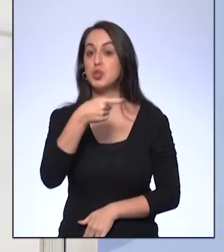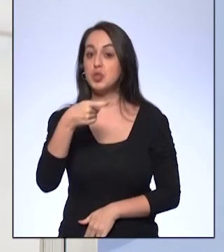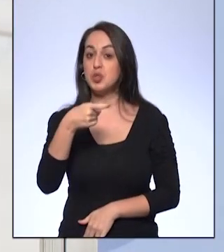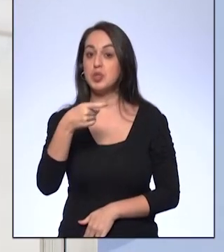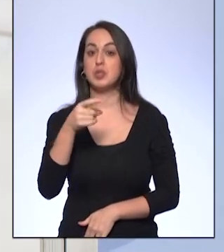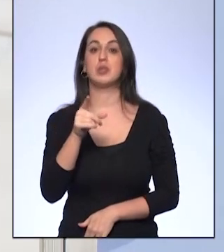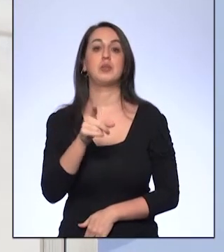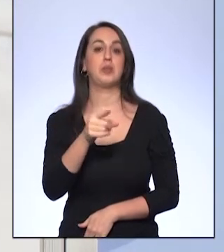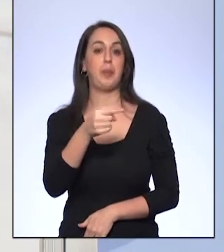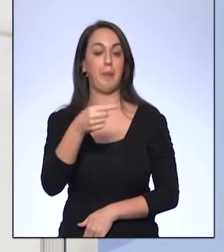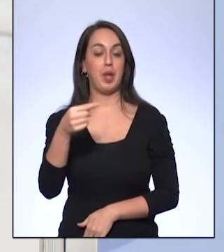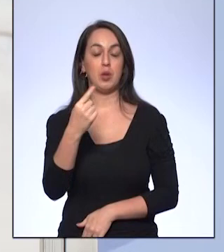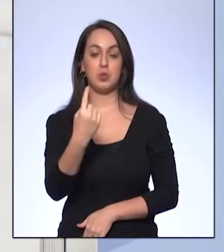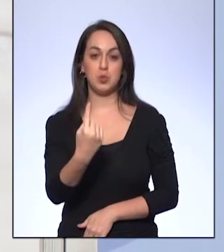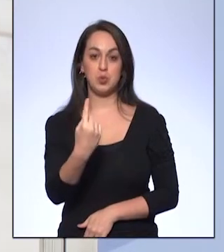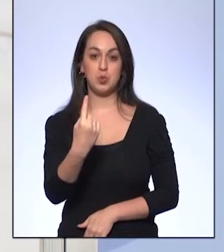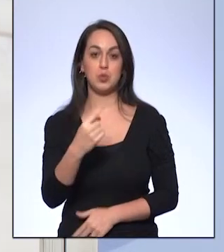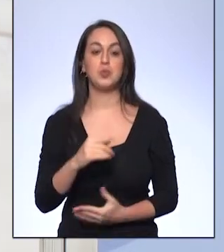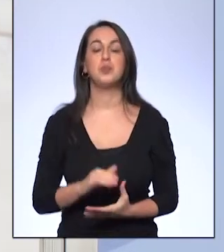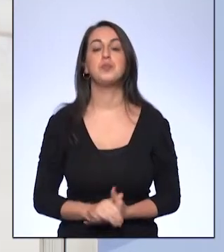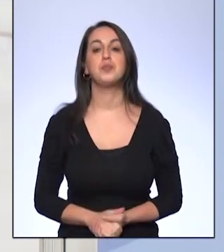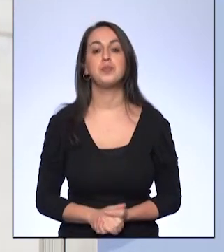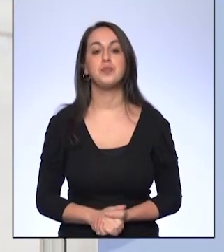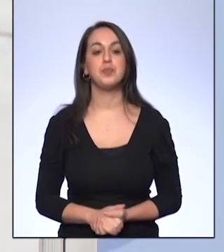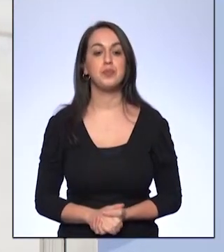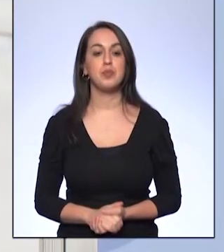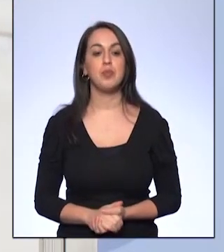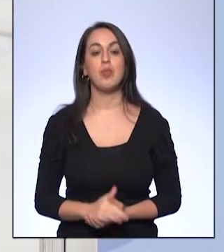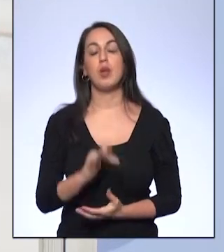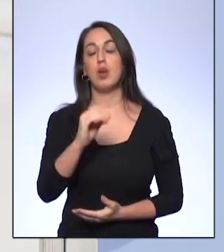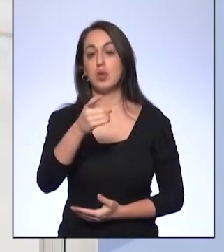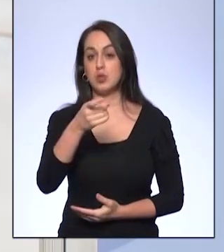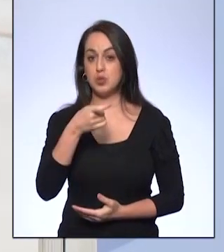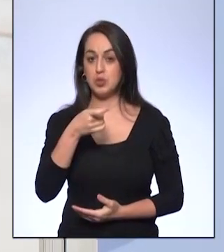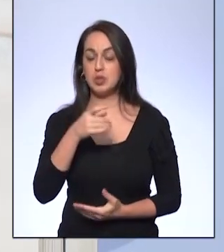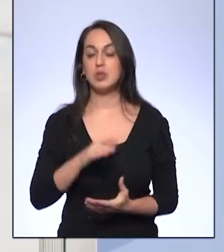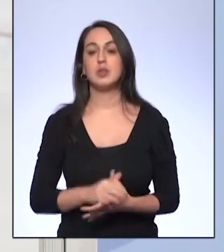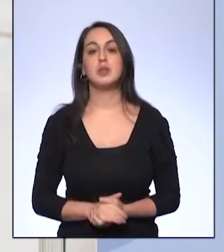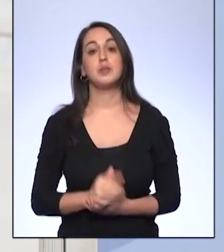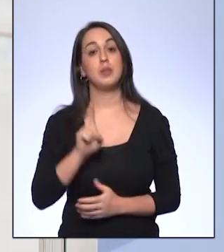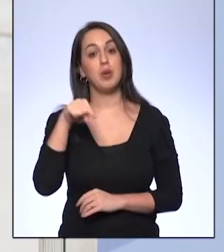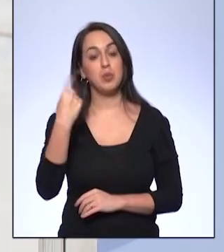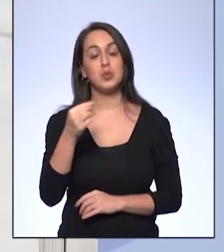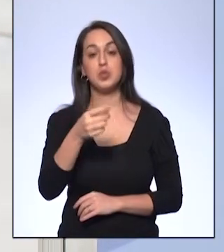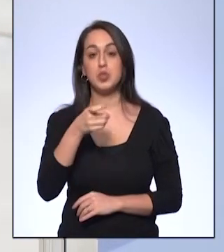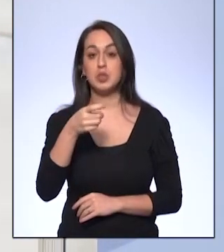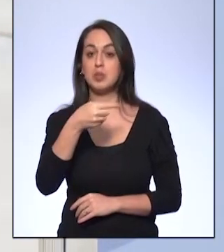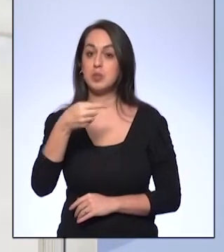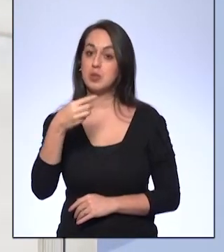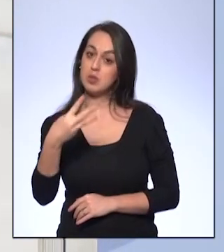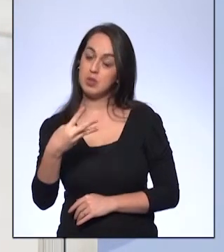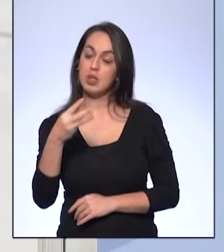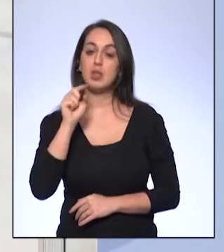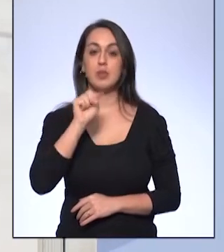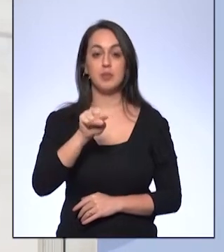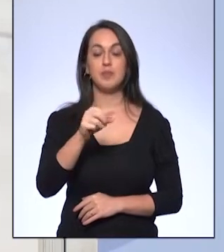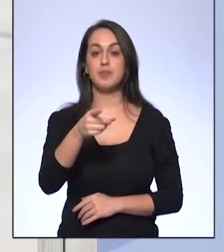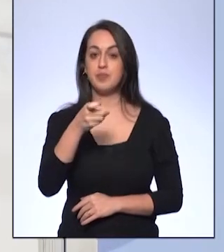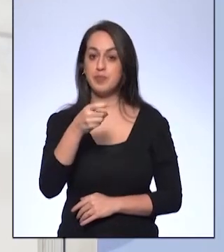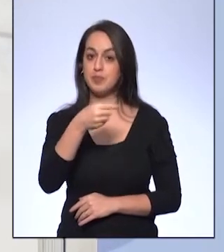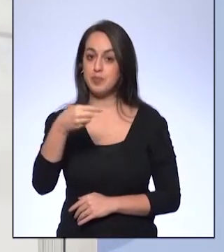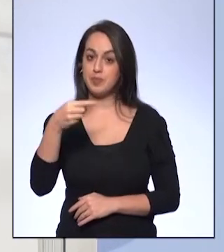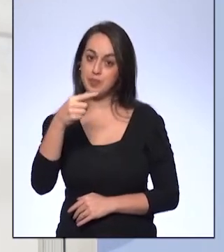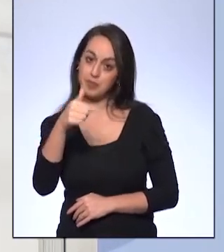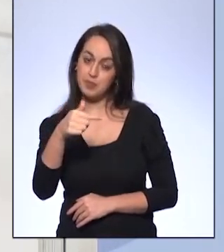vai sobrar somente o x. Depois, o x menos 3 e vezes o x menos